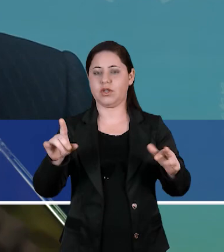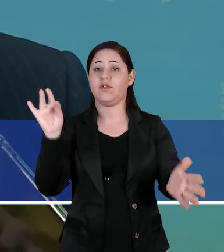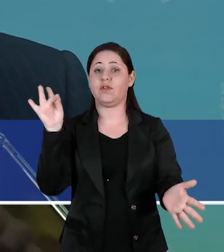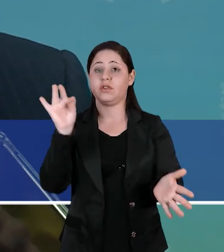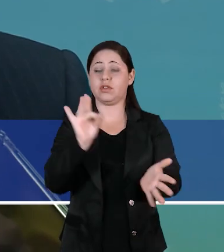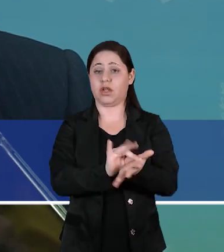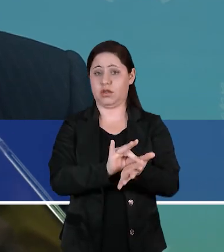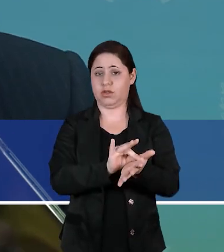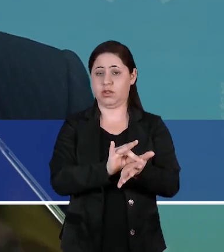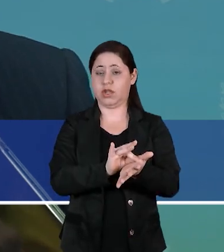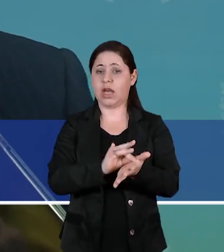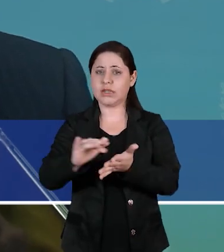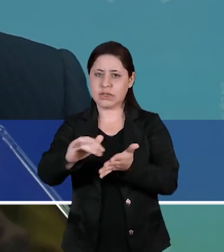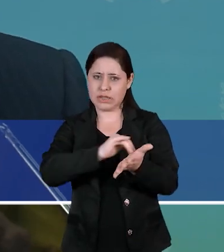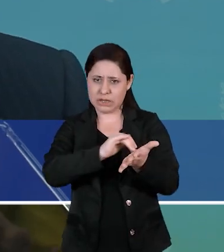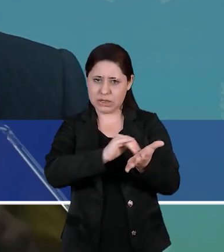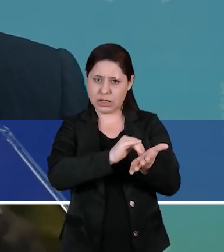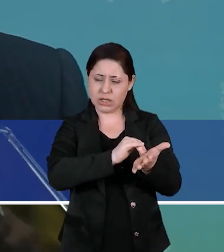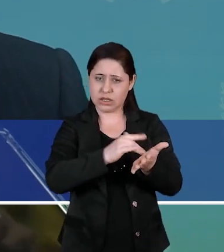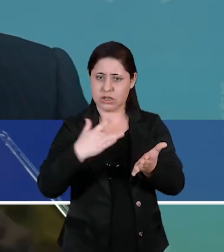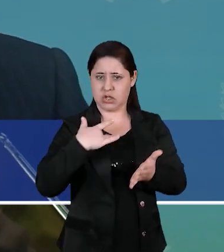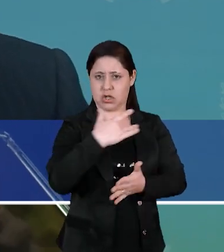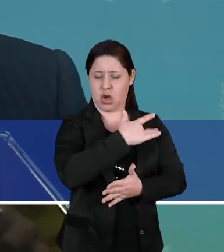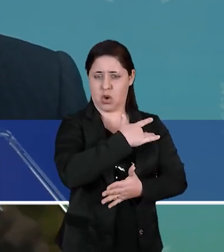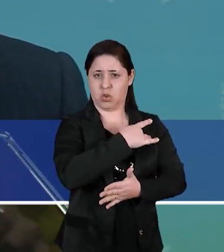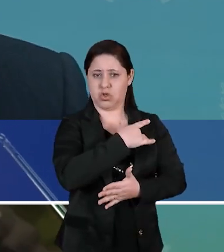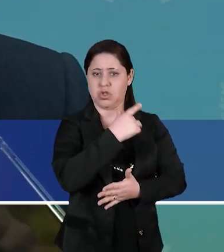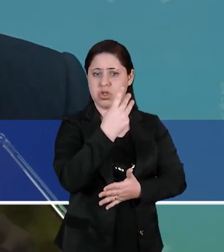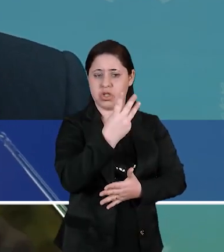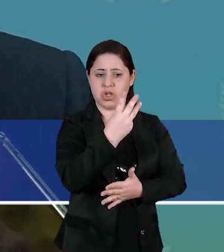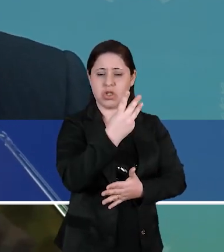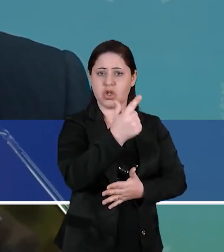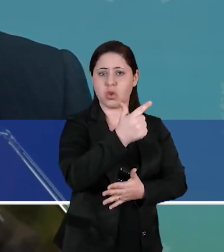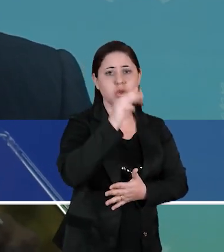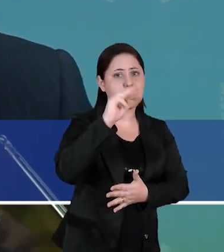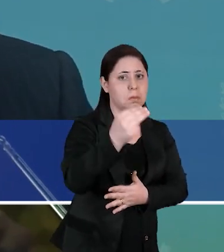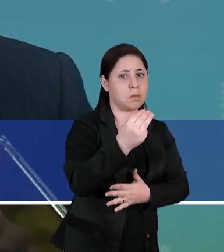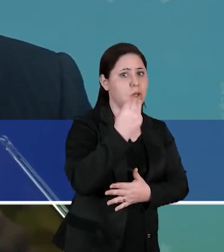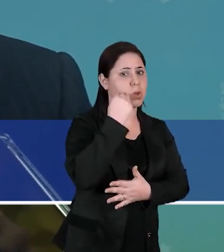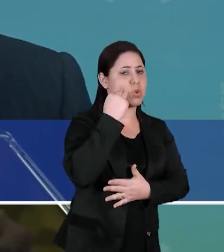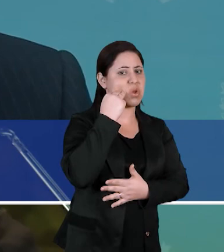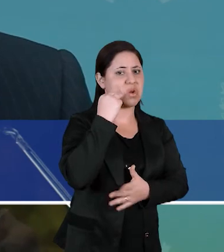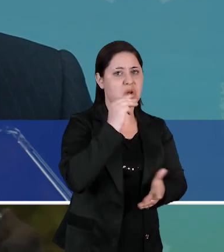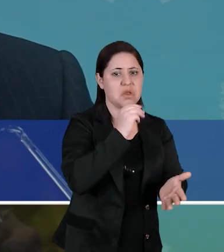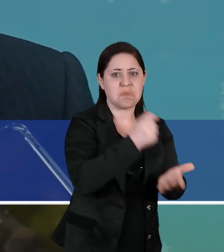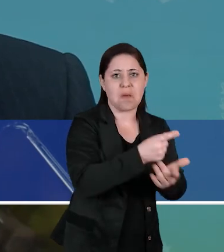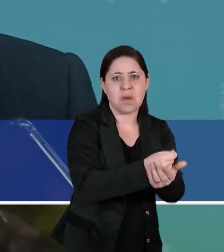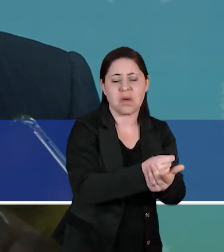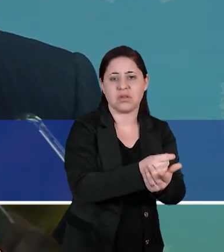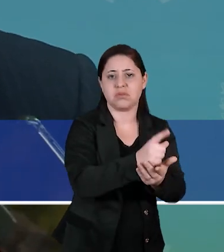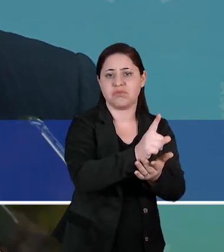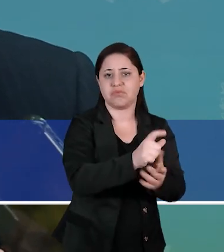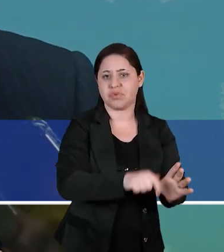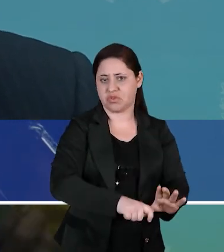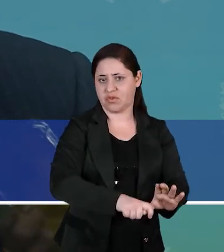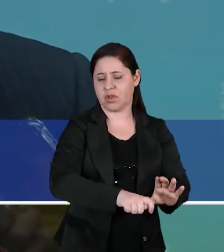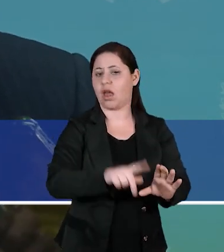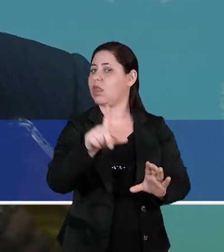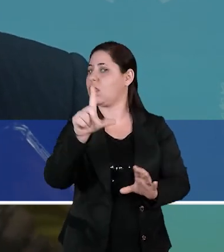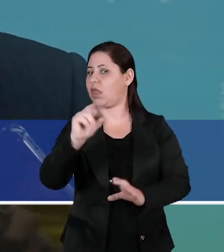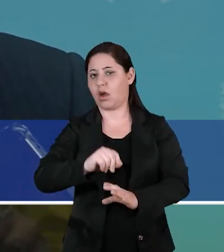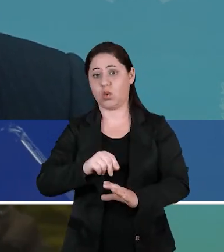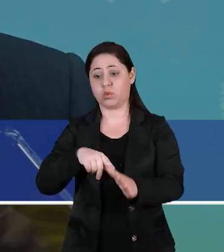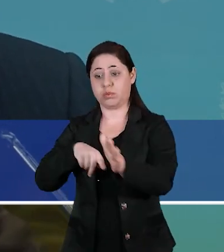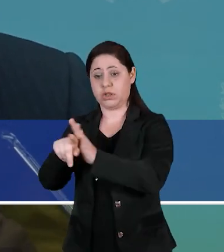significativa. Segundo a Secretaria de Saúde, o hospital gasta 32 milhões, nós levantamos que não passa de 27 milhões,